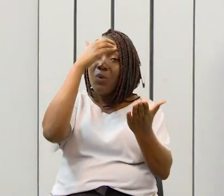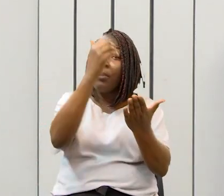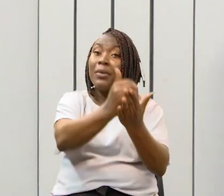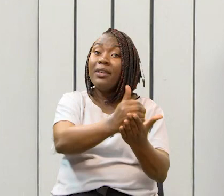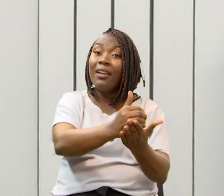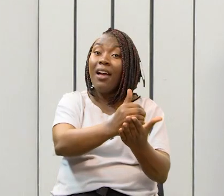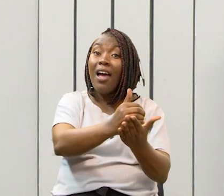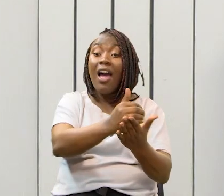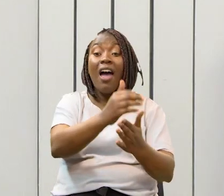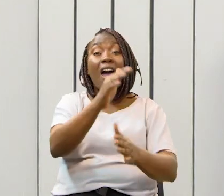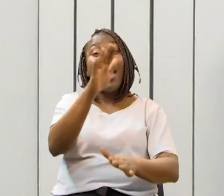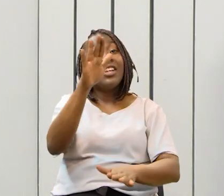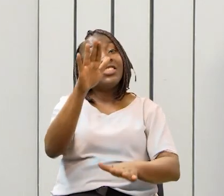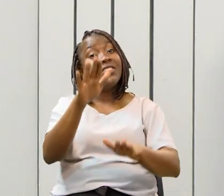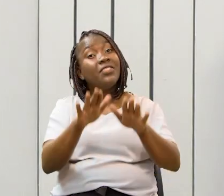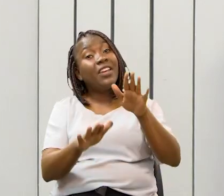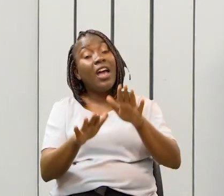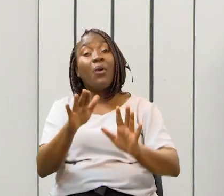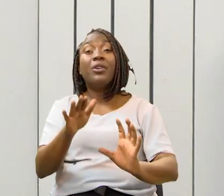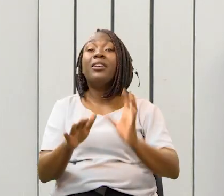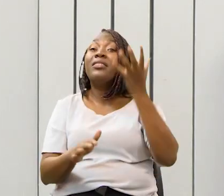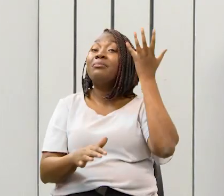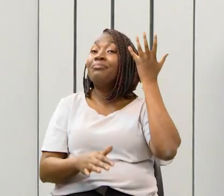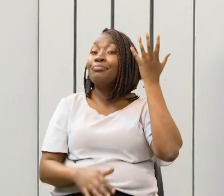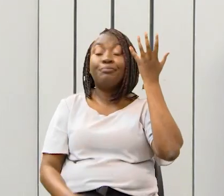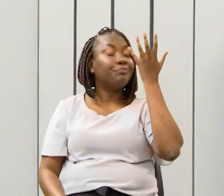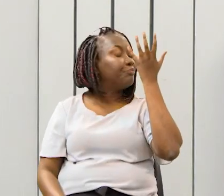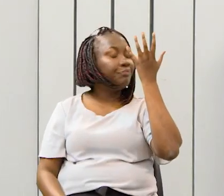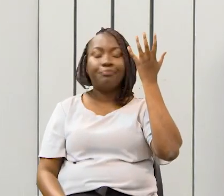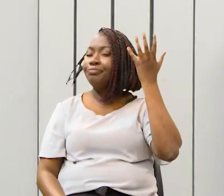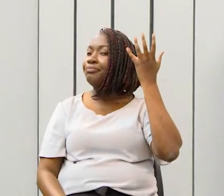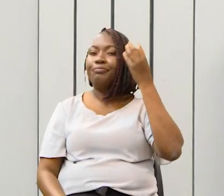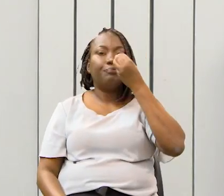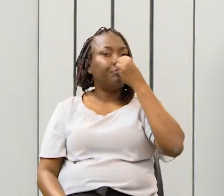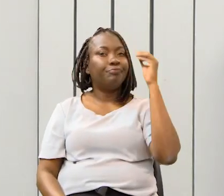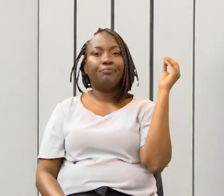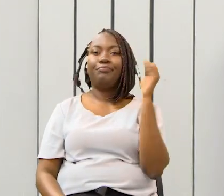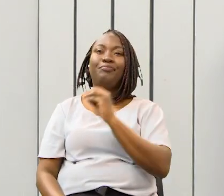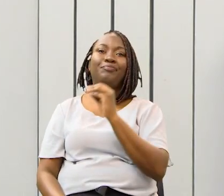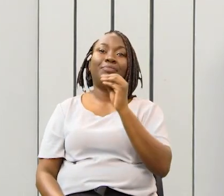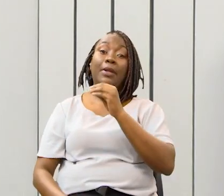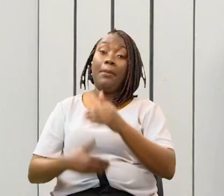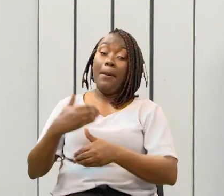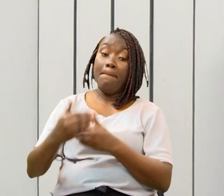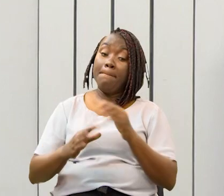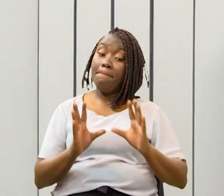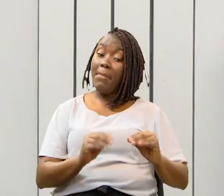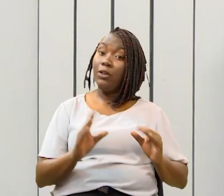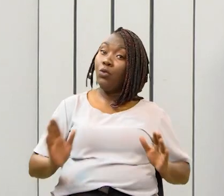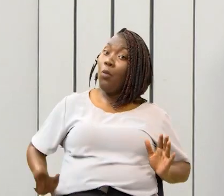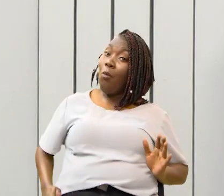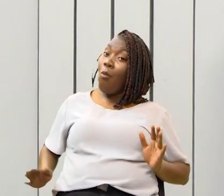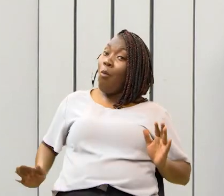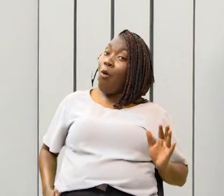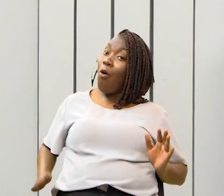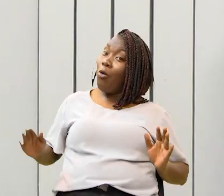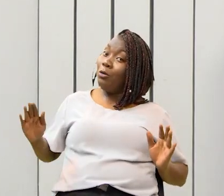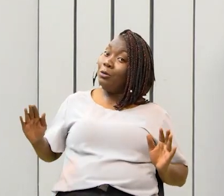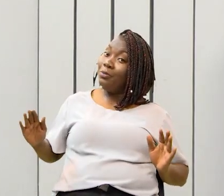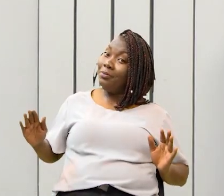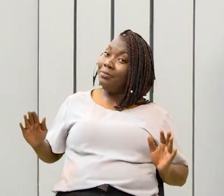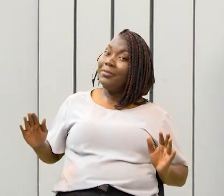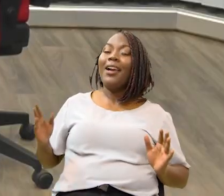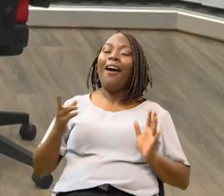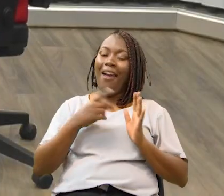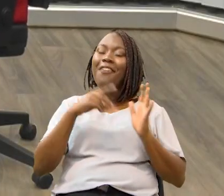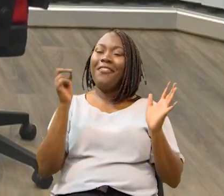ser cumprida. E aí, às vezes, acontece de não ser cumprida, né? Mas quando mexe no bolso, aí o negócio fica do